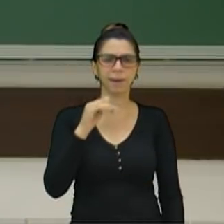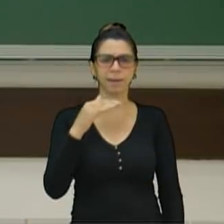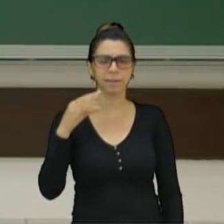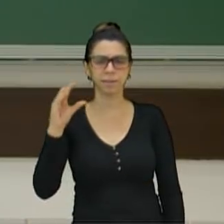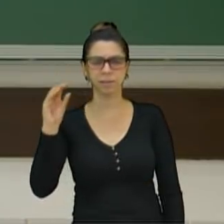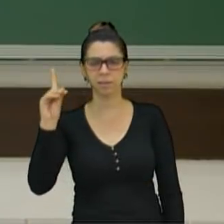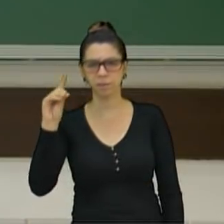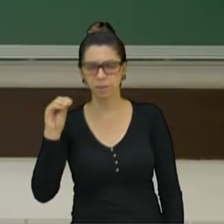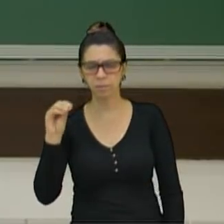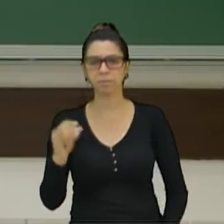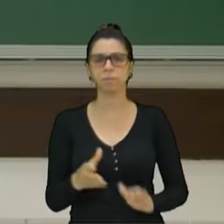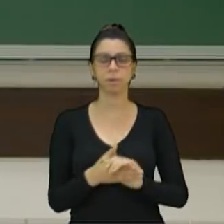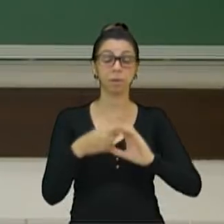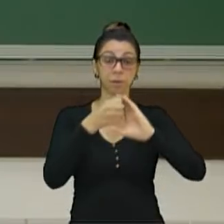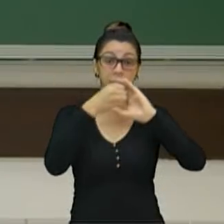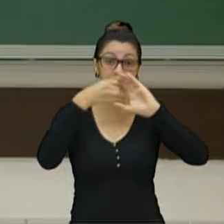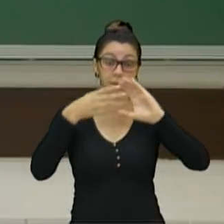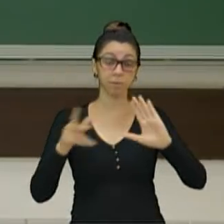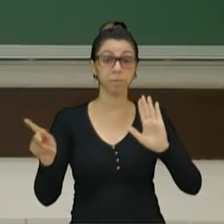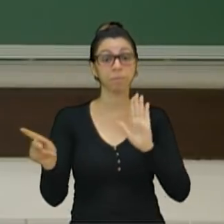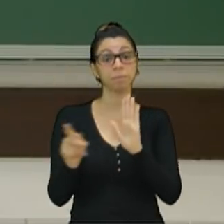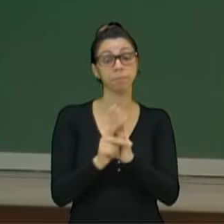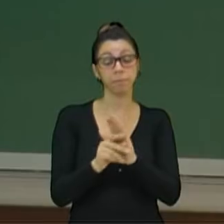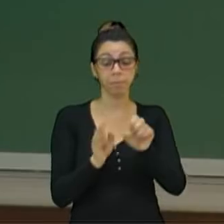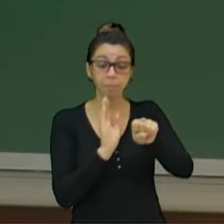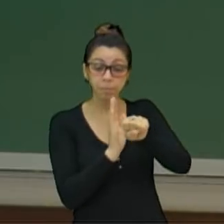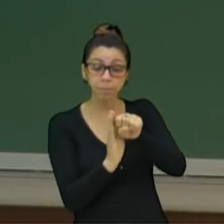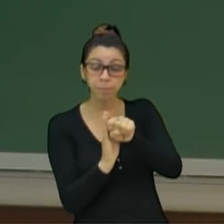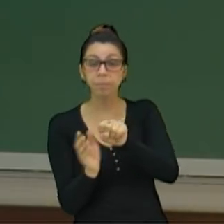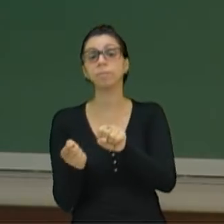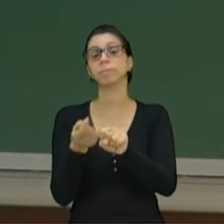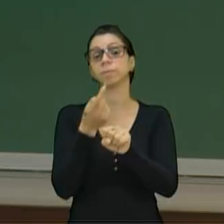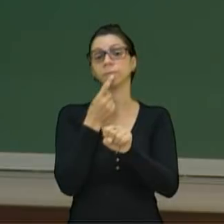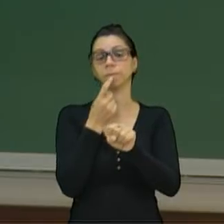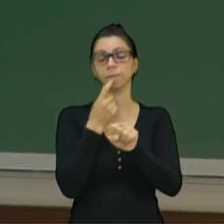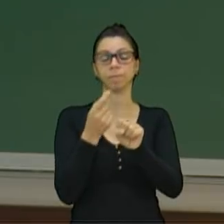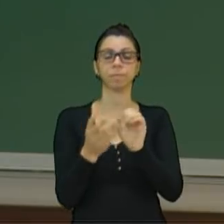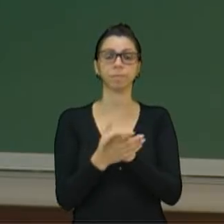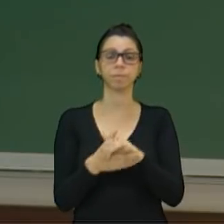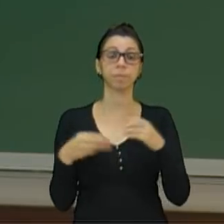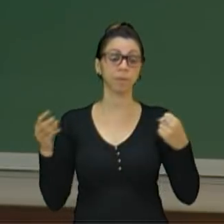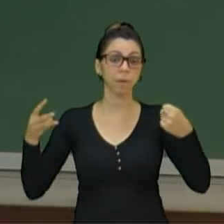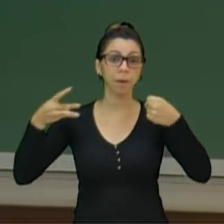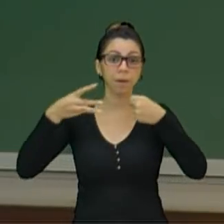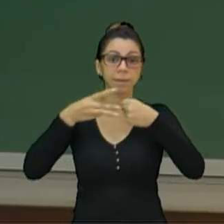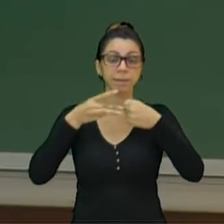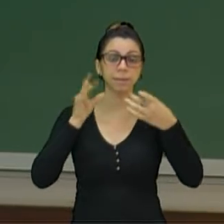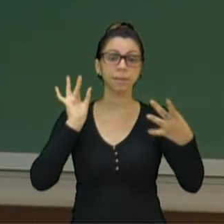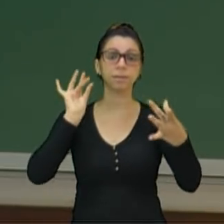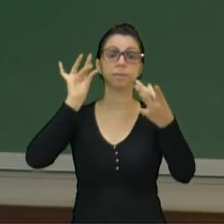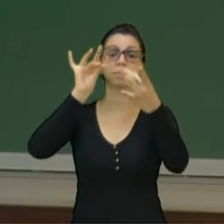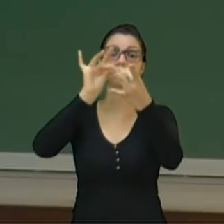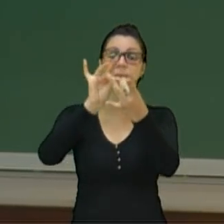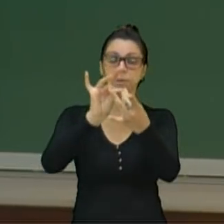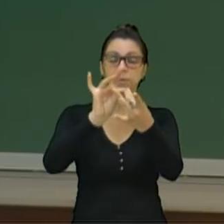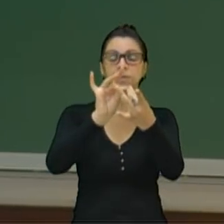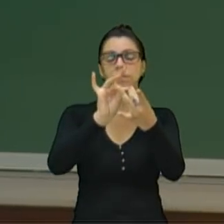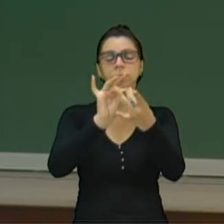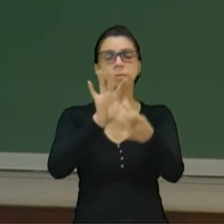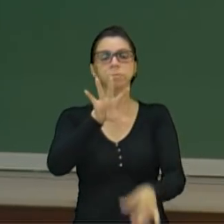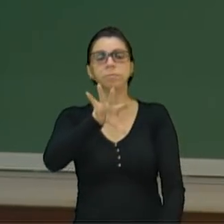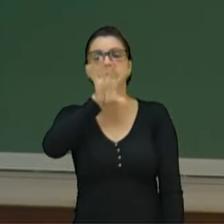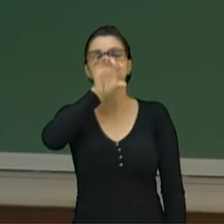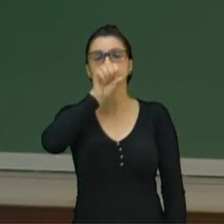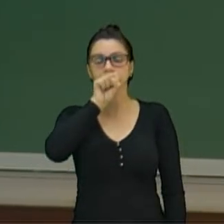característico. Quimicamente, ele é composto assim. E as células presentes na nossa língua vão